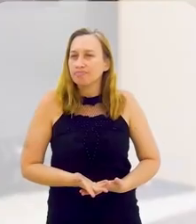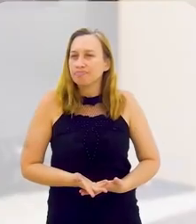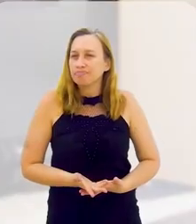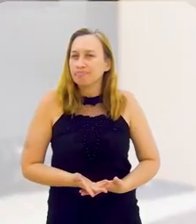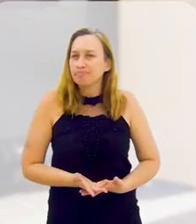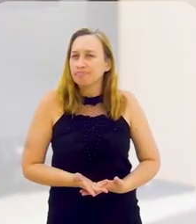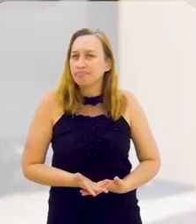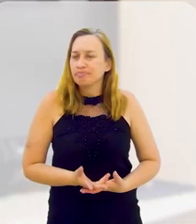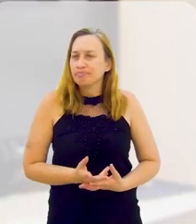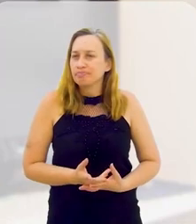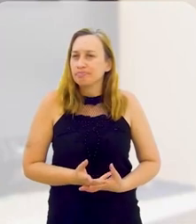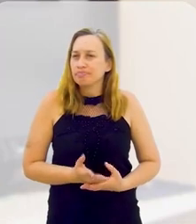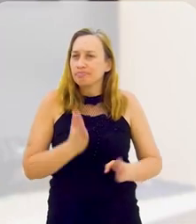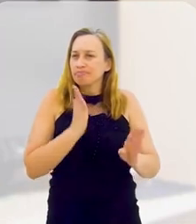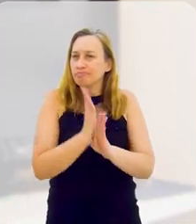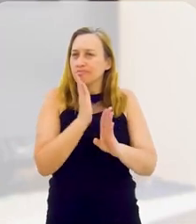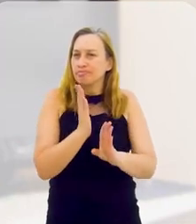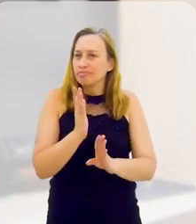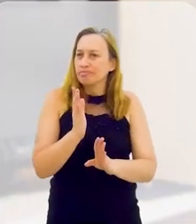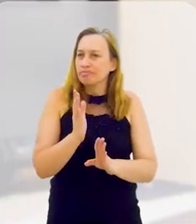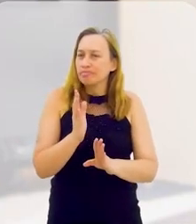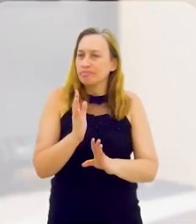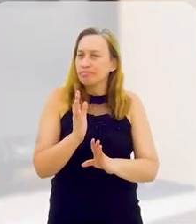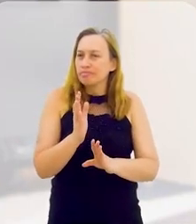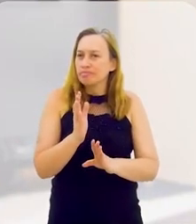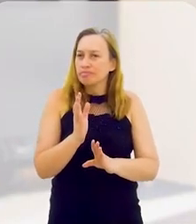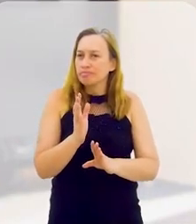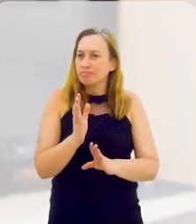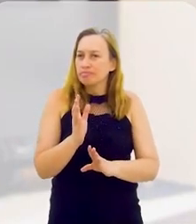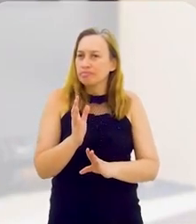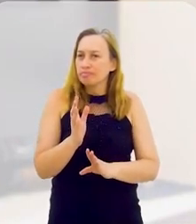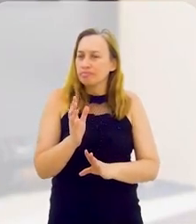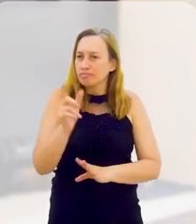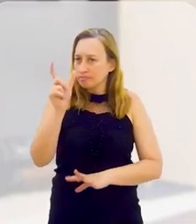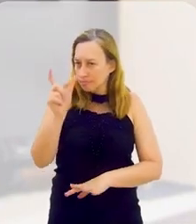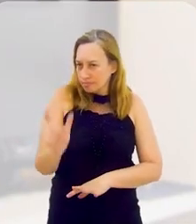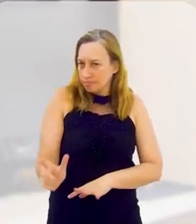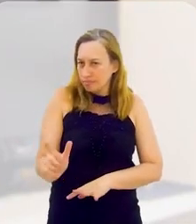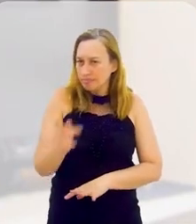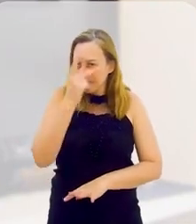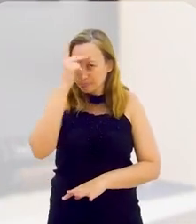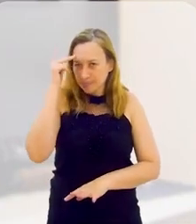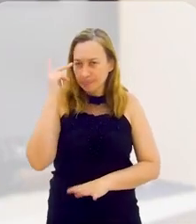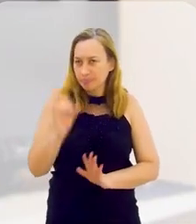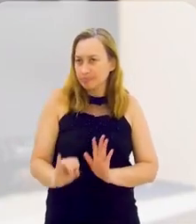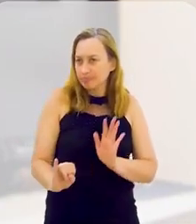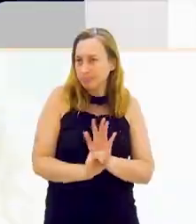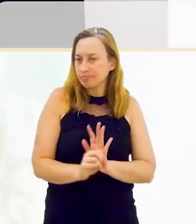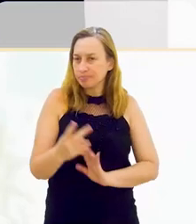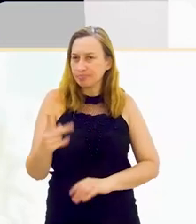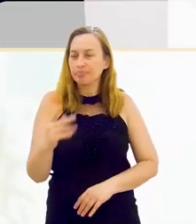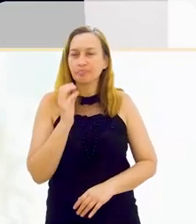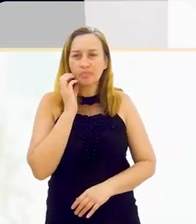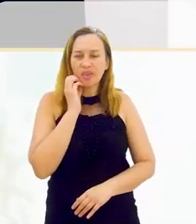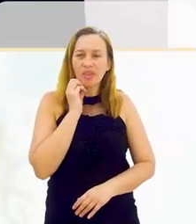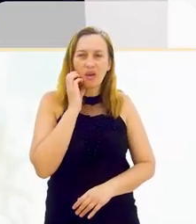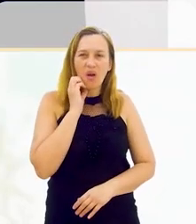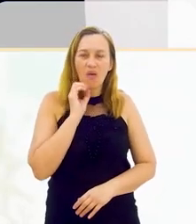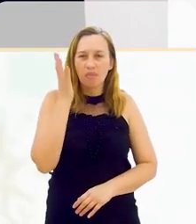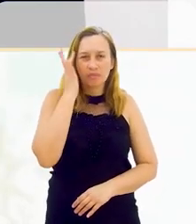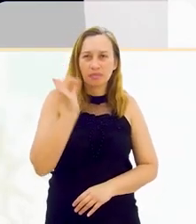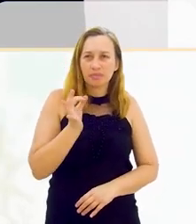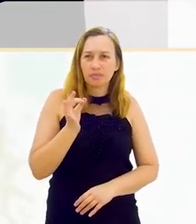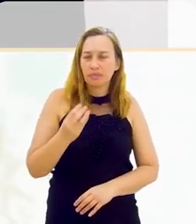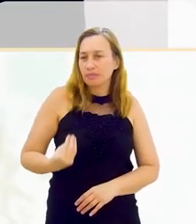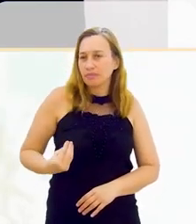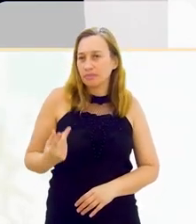e sei lá, de repente ser aquela pessoa de alguma forma, do teu jeito, obviamente que, né, não sabia